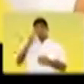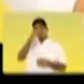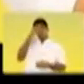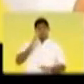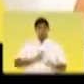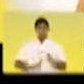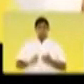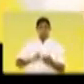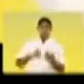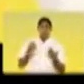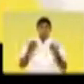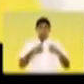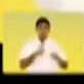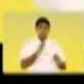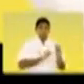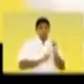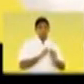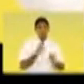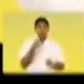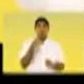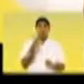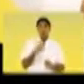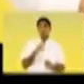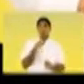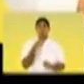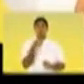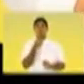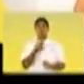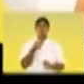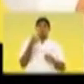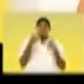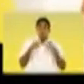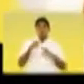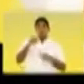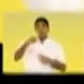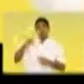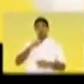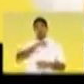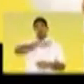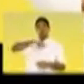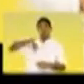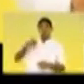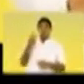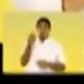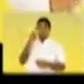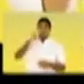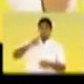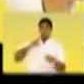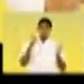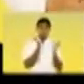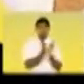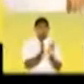10 tratadores além de setor administrativo e não há qualquer queixa do i o ministério público